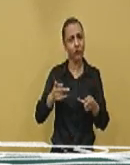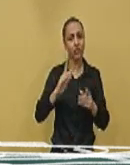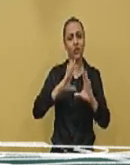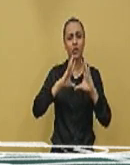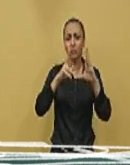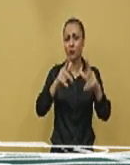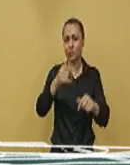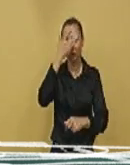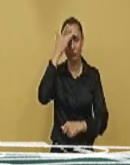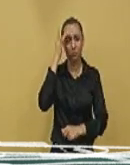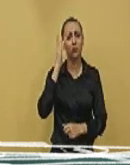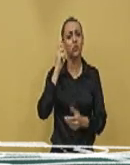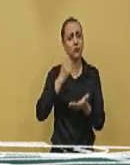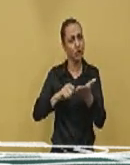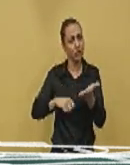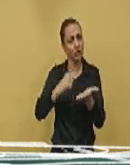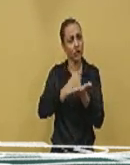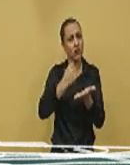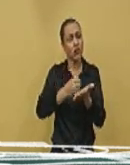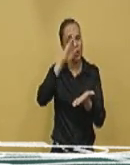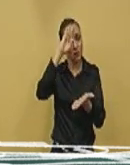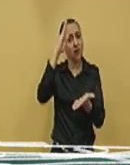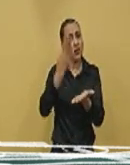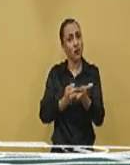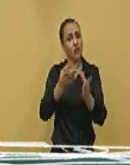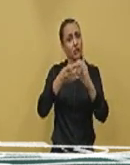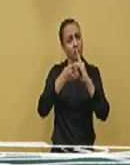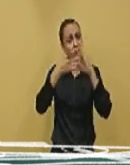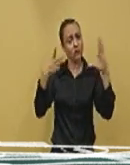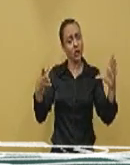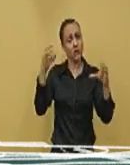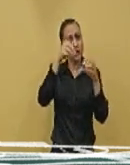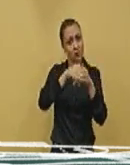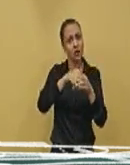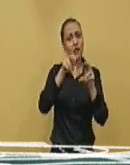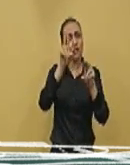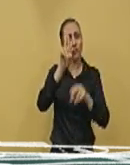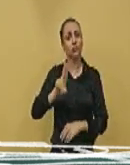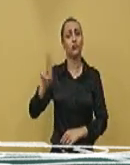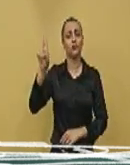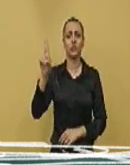documentos, e eu acredito na democracia na universidade.